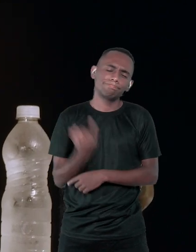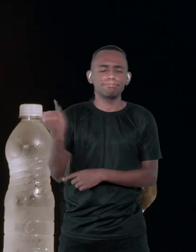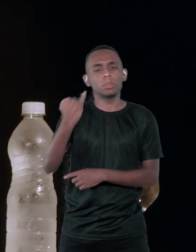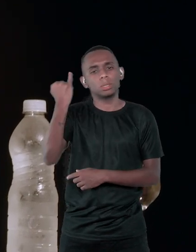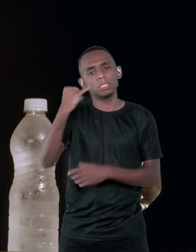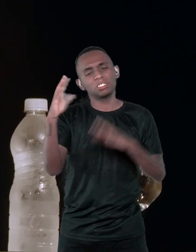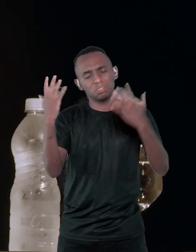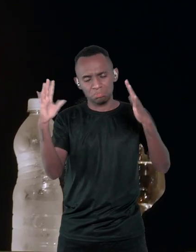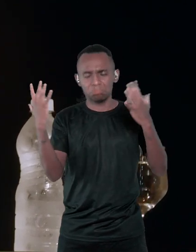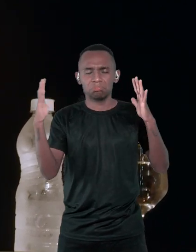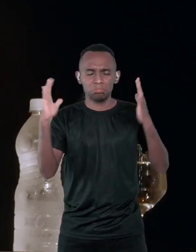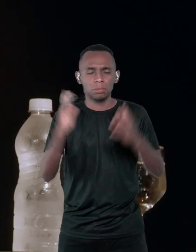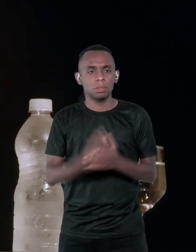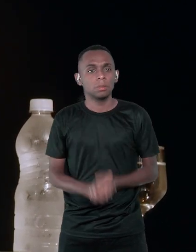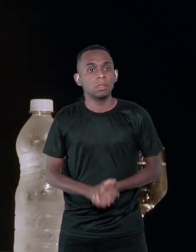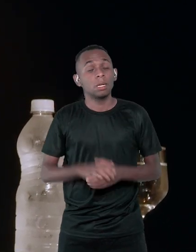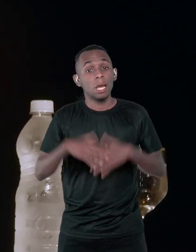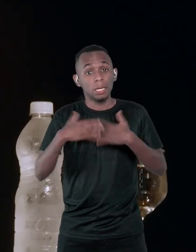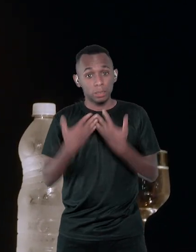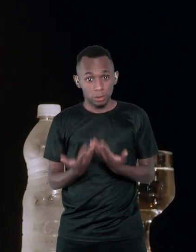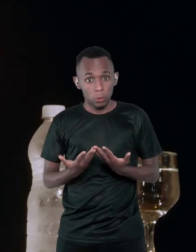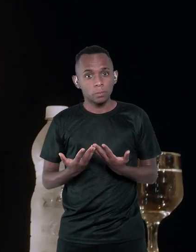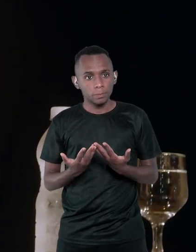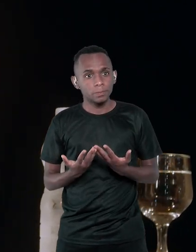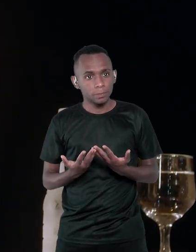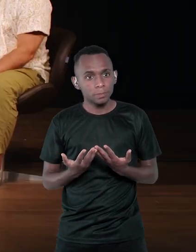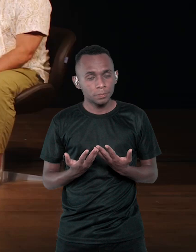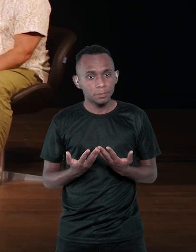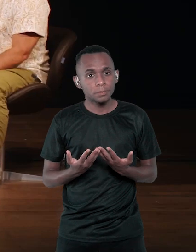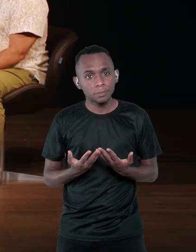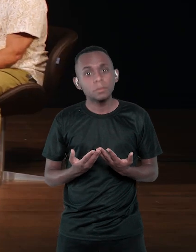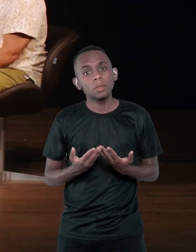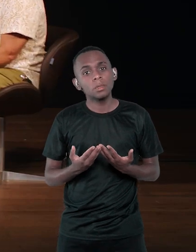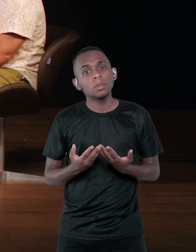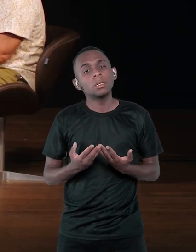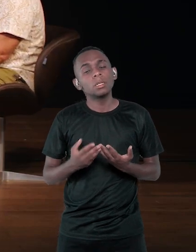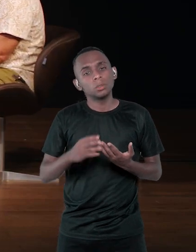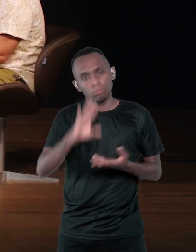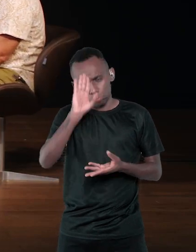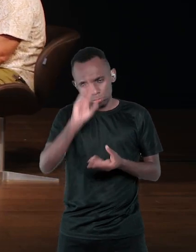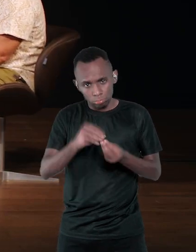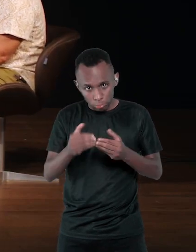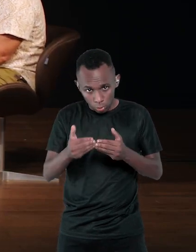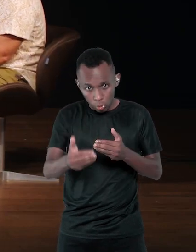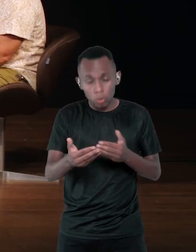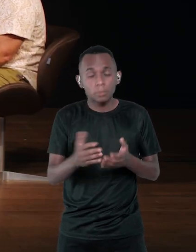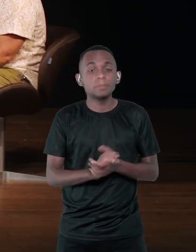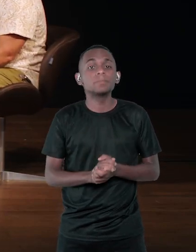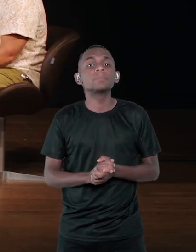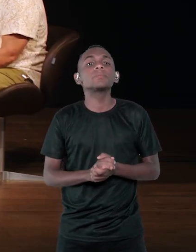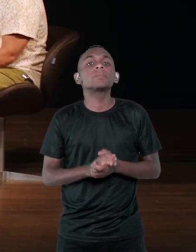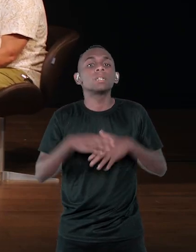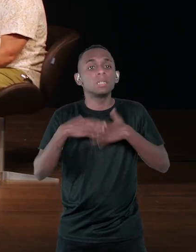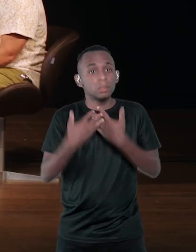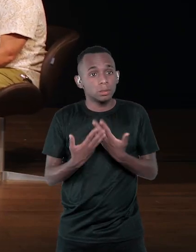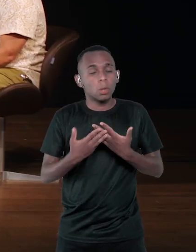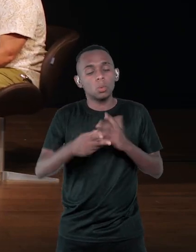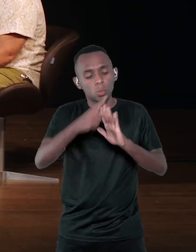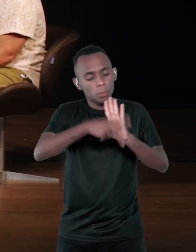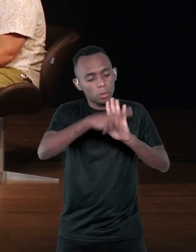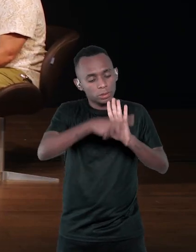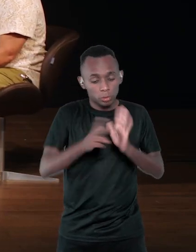Então, digo, depois desse início, que esta iniciativa, o Sempre um